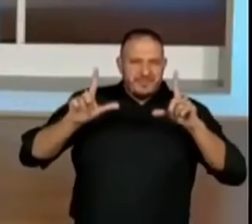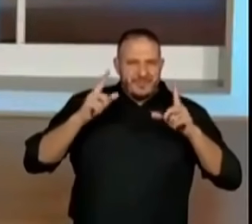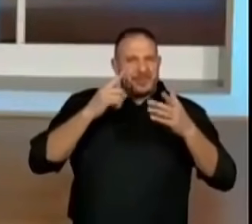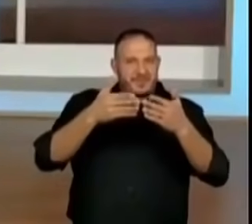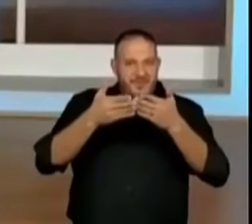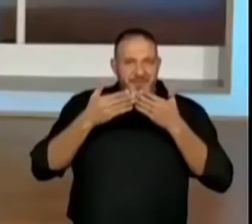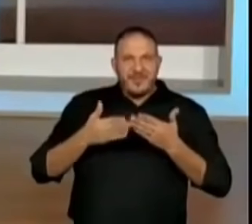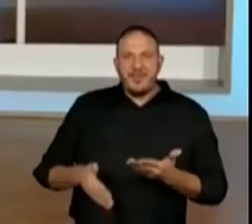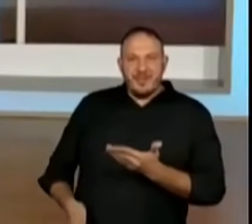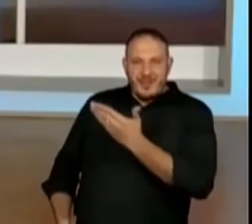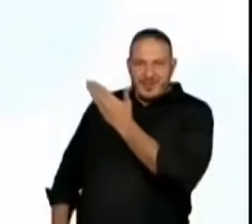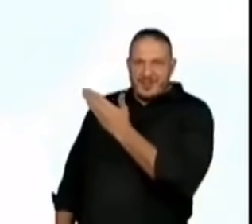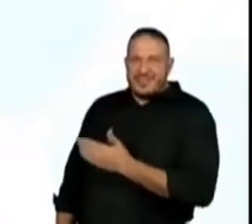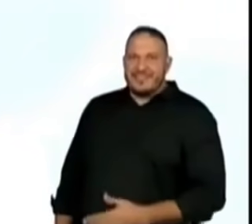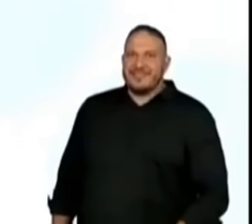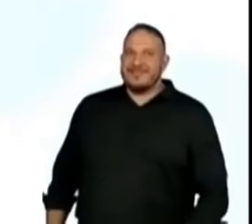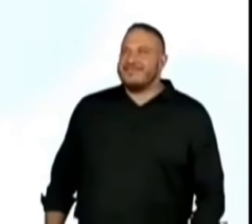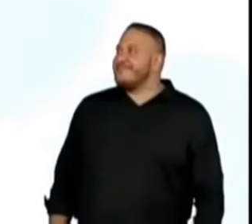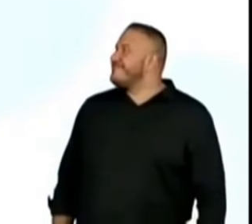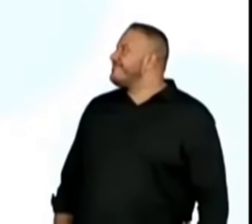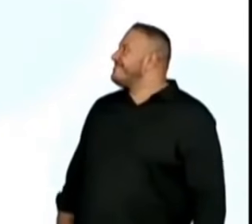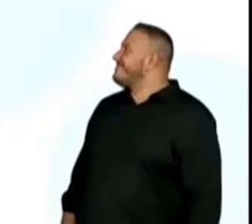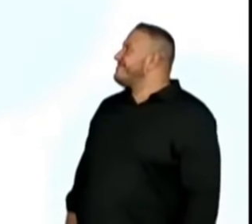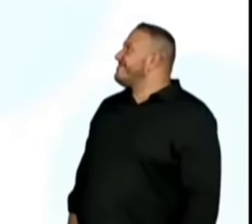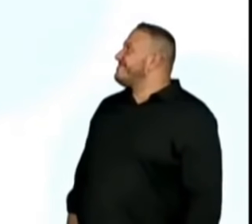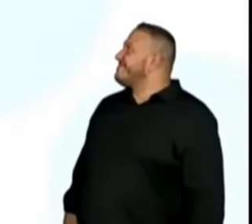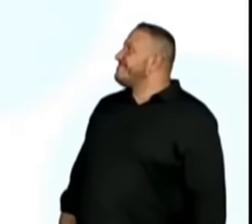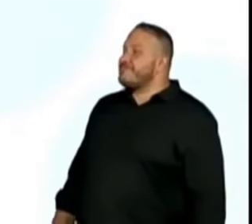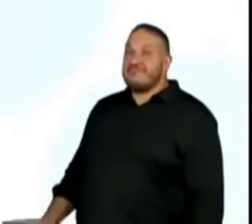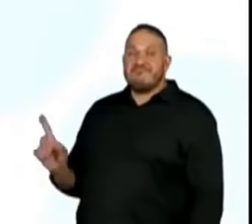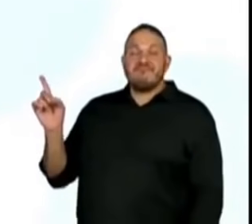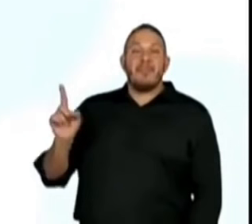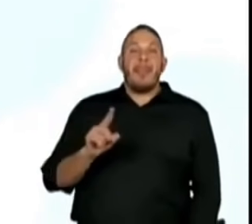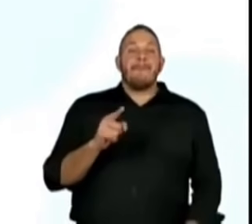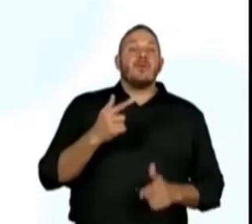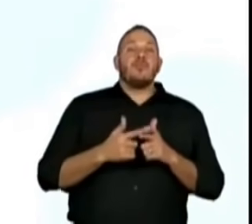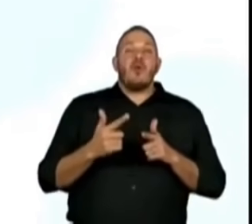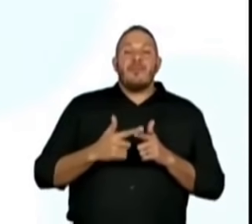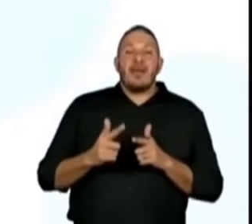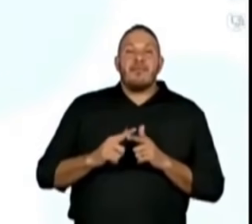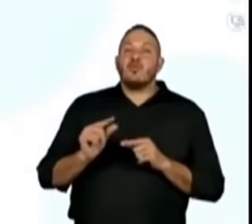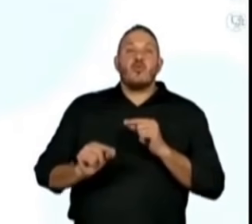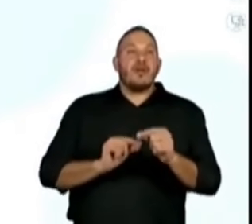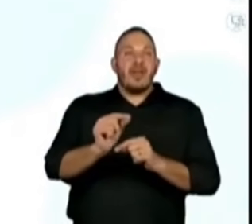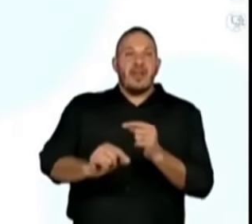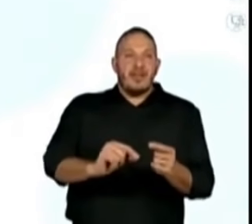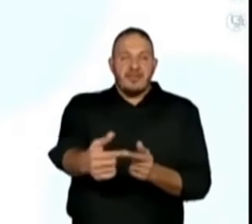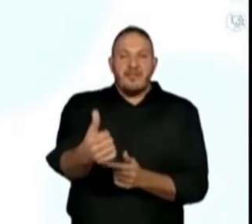lá, mostra aqui, coloca cheia para mim. Isso. O problema diz de